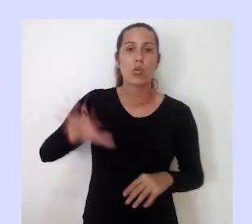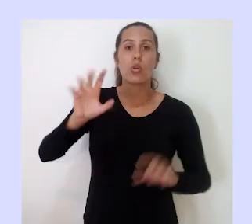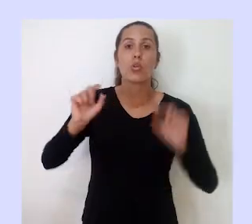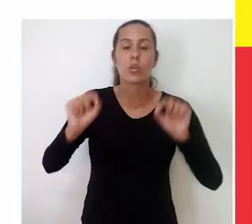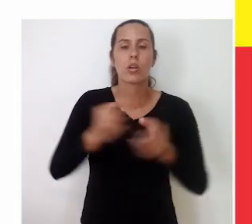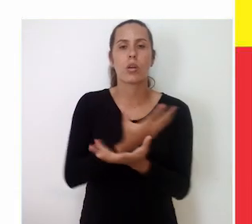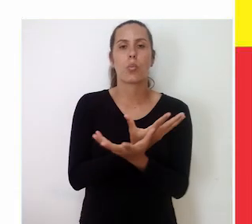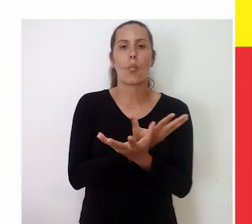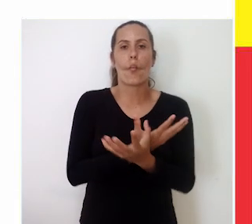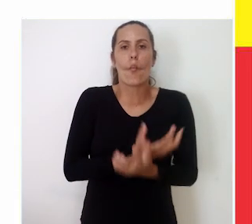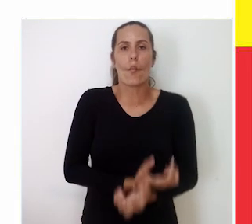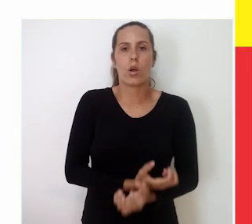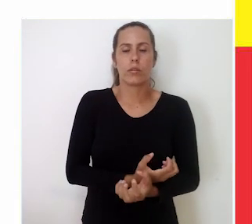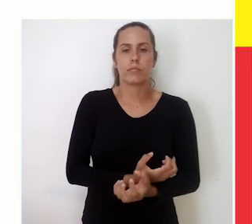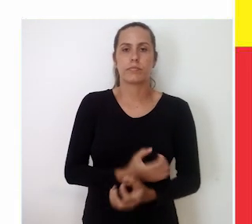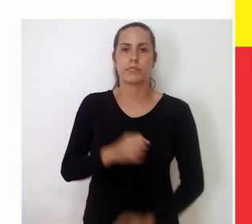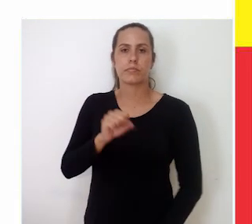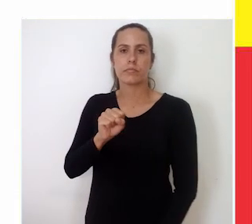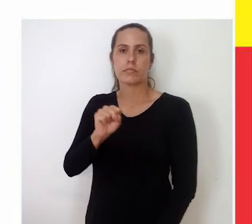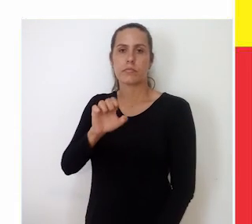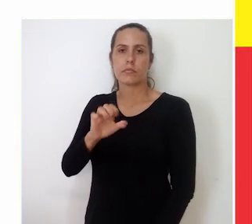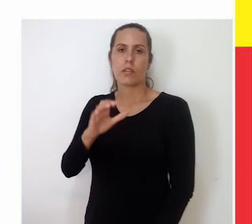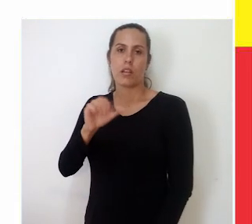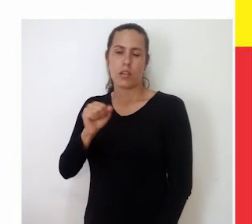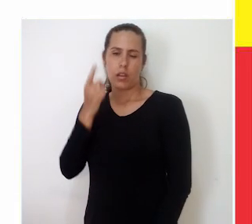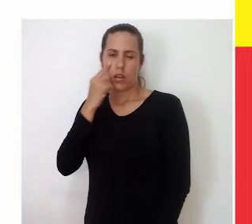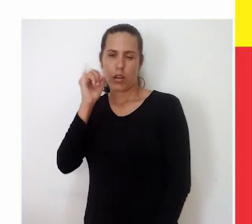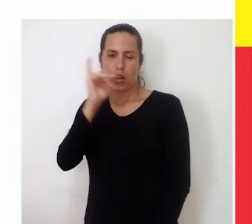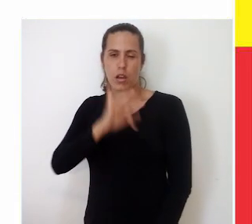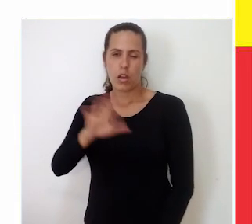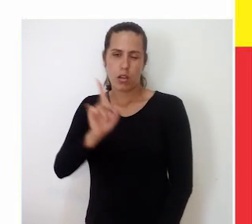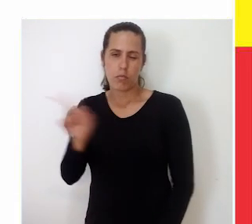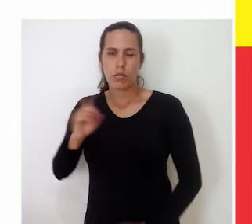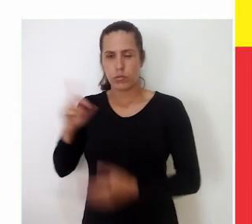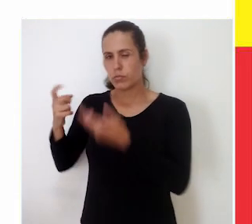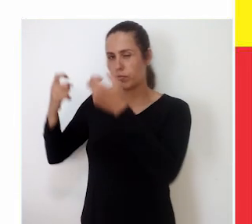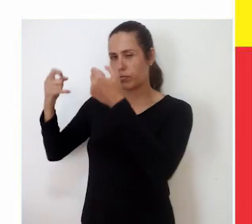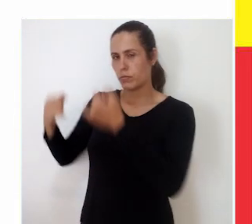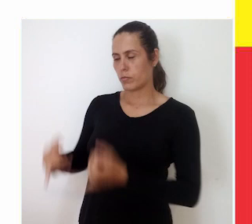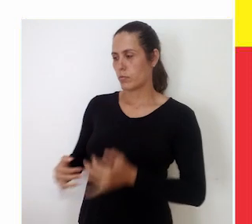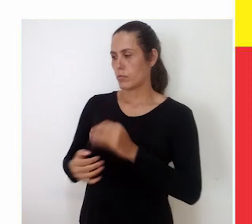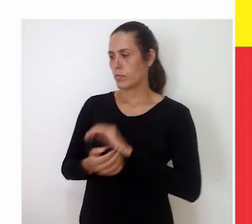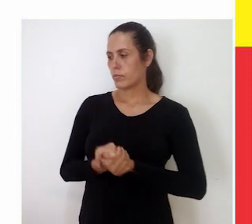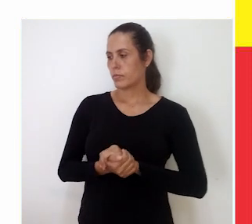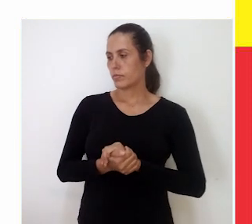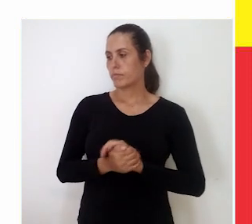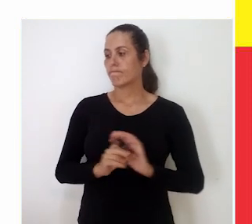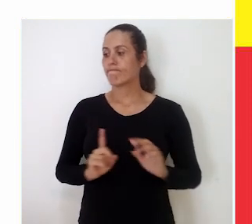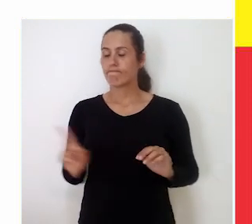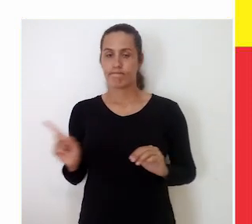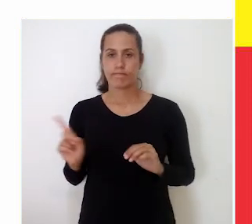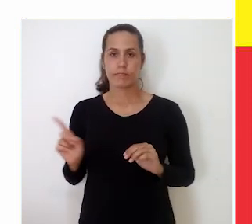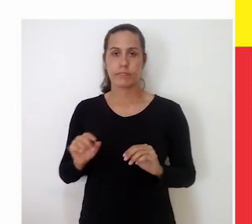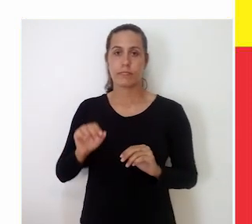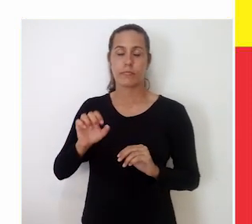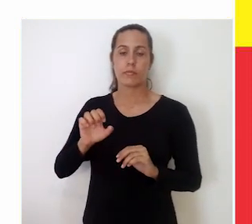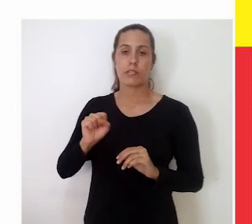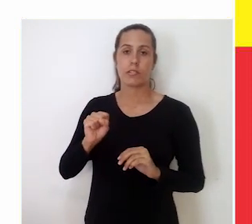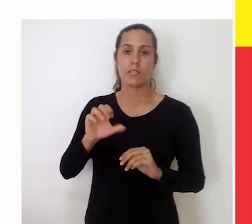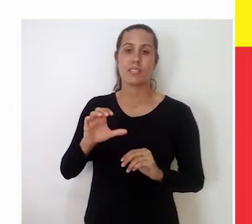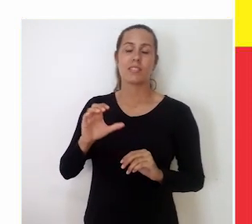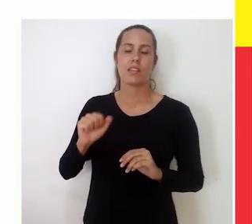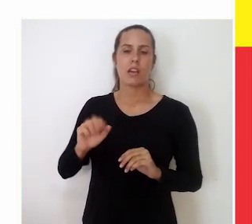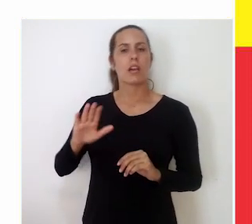seca. Olha só a imagem para a gente explicar um pouquinho melhor essa seca. A seca ou estiagem é